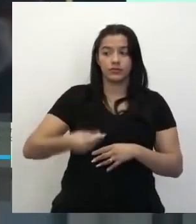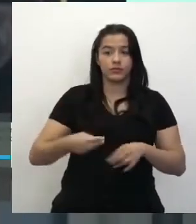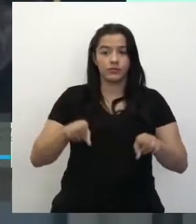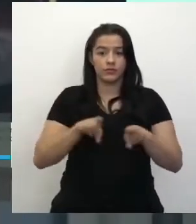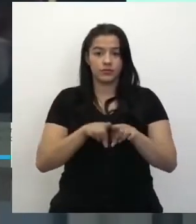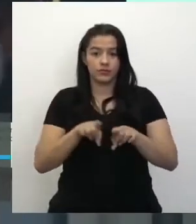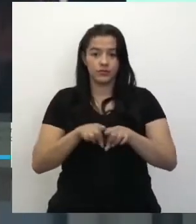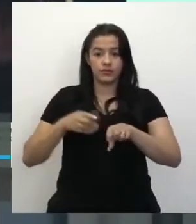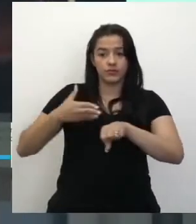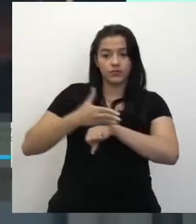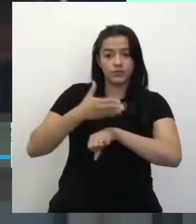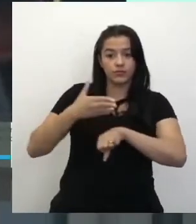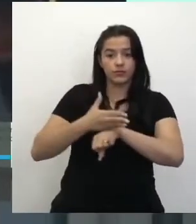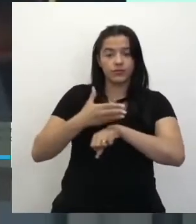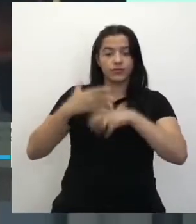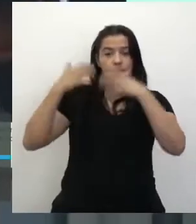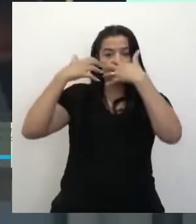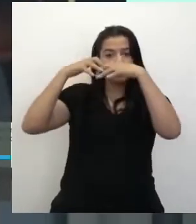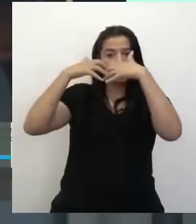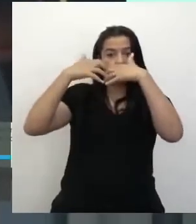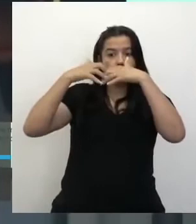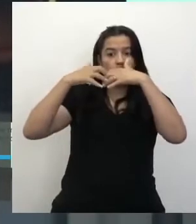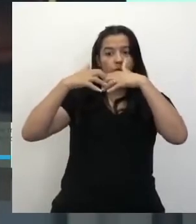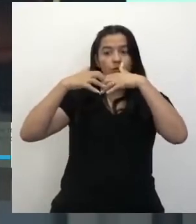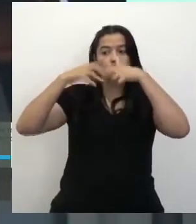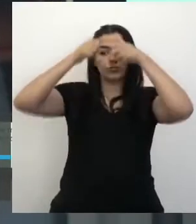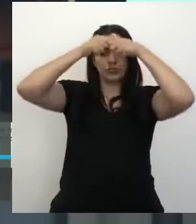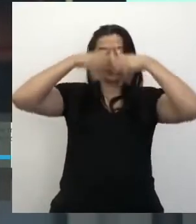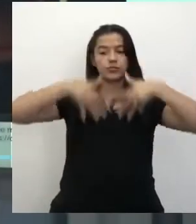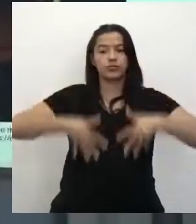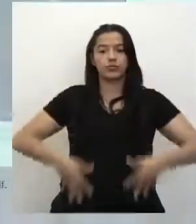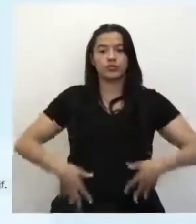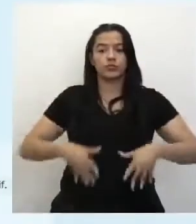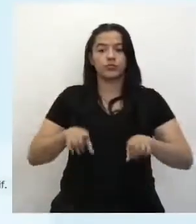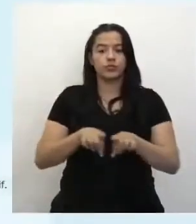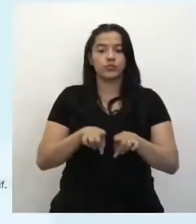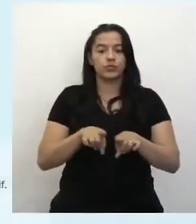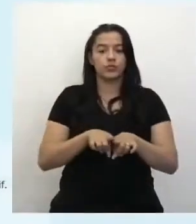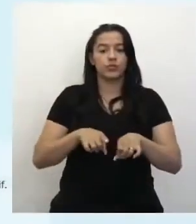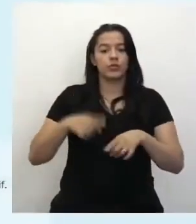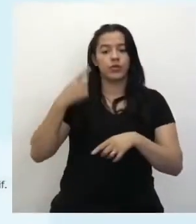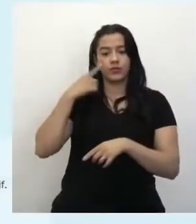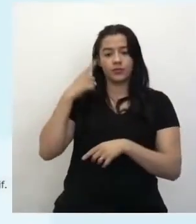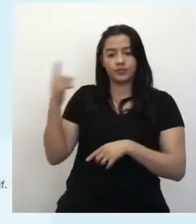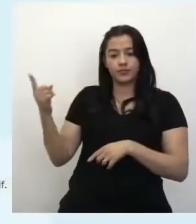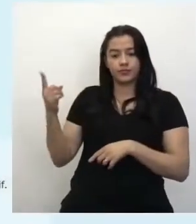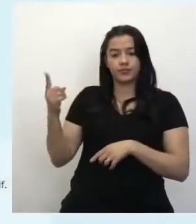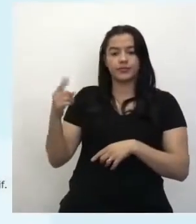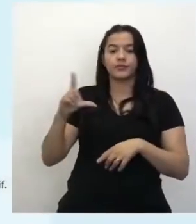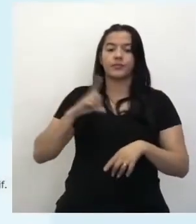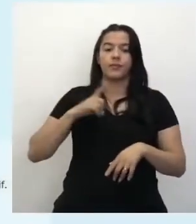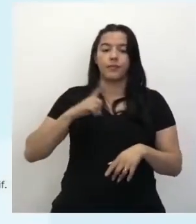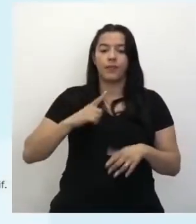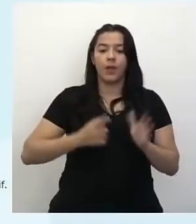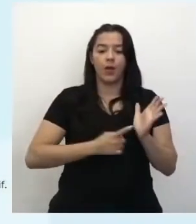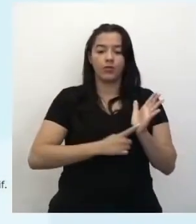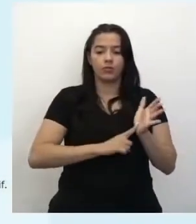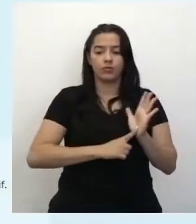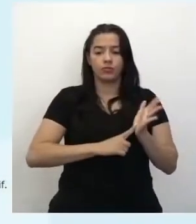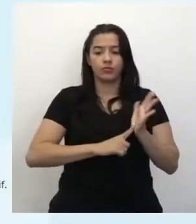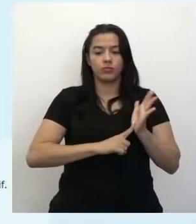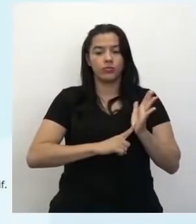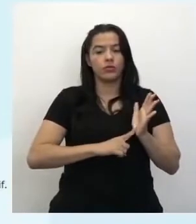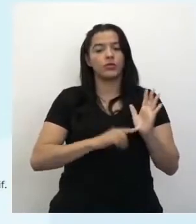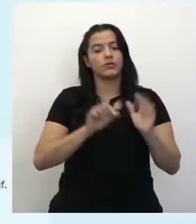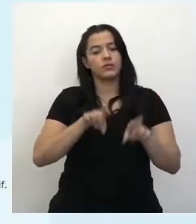vão constituir o sistema nervoso, tá? Tem também outras células, tal, mas a mais importante aí é o neurônio, tá?